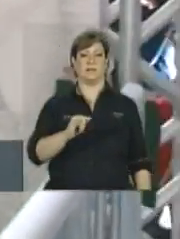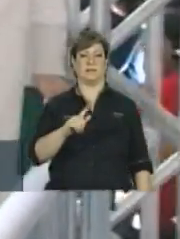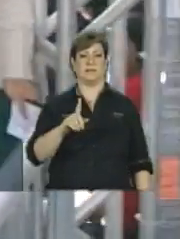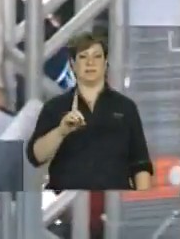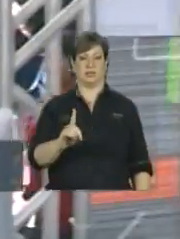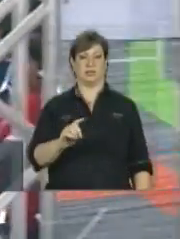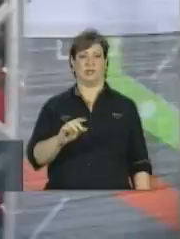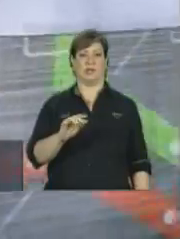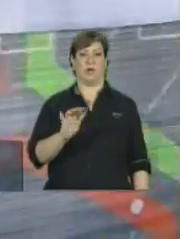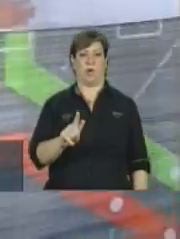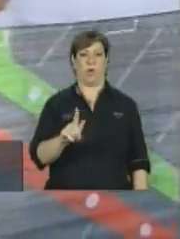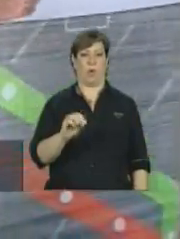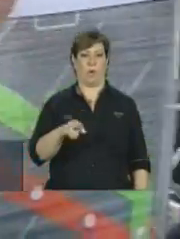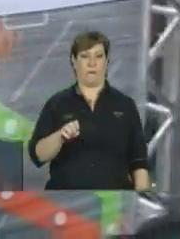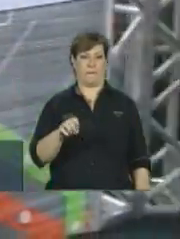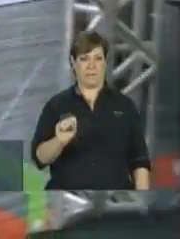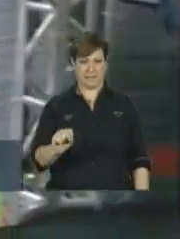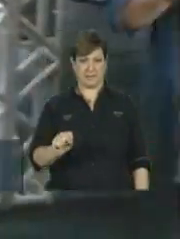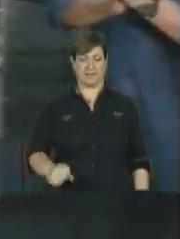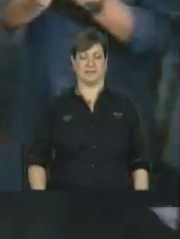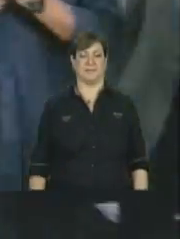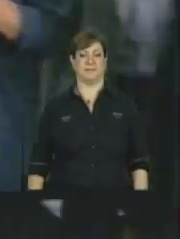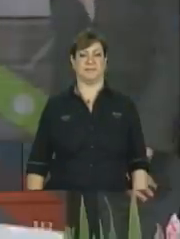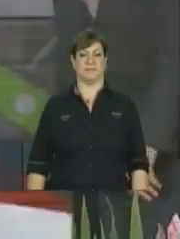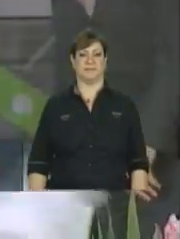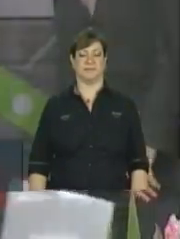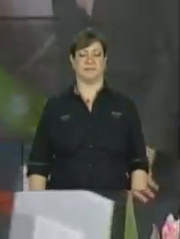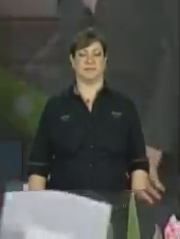Cid Ferreira Gomes.